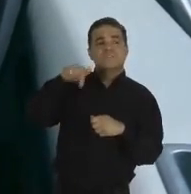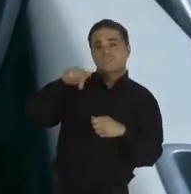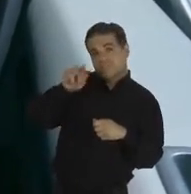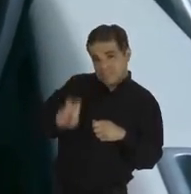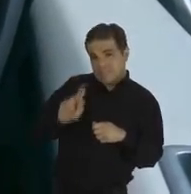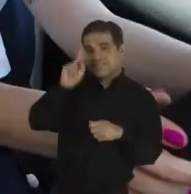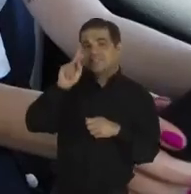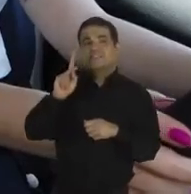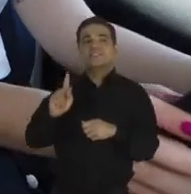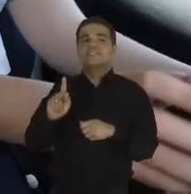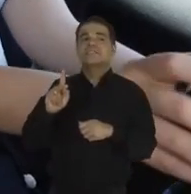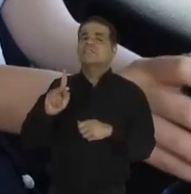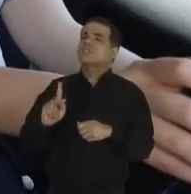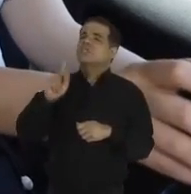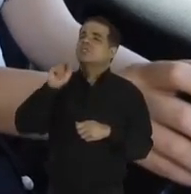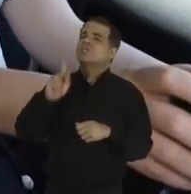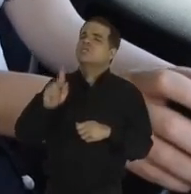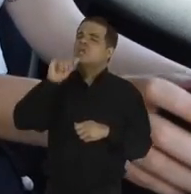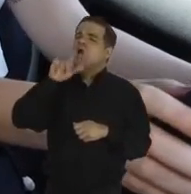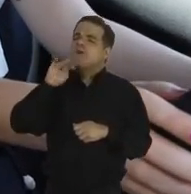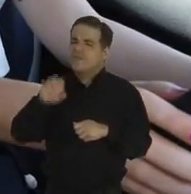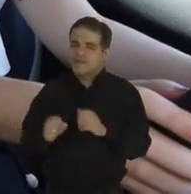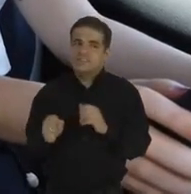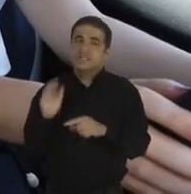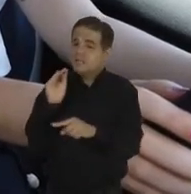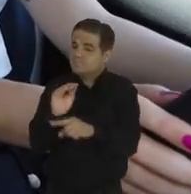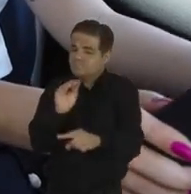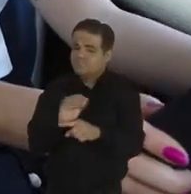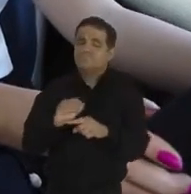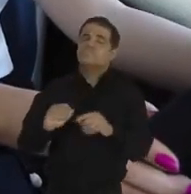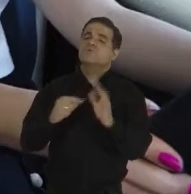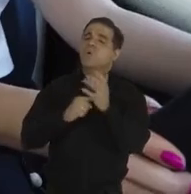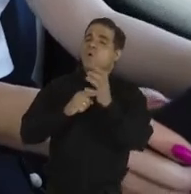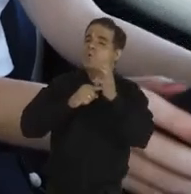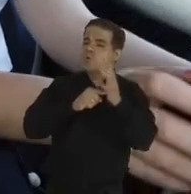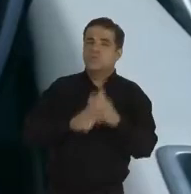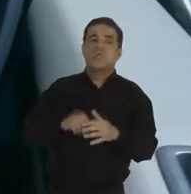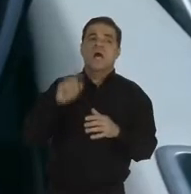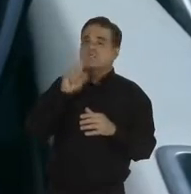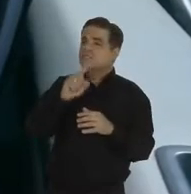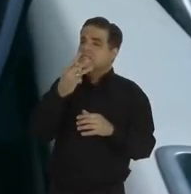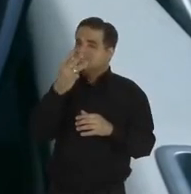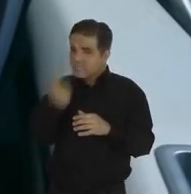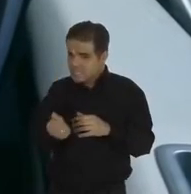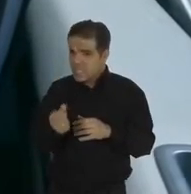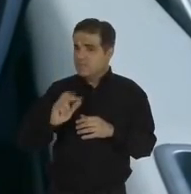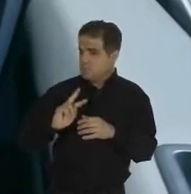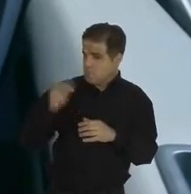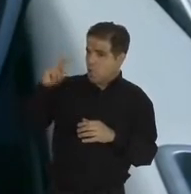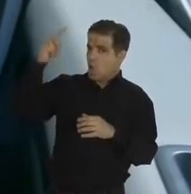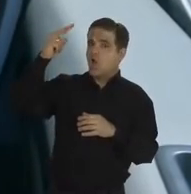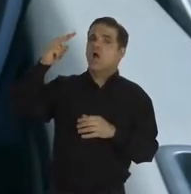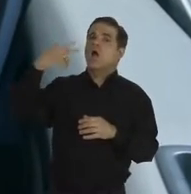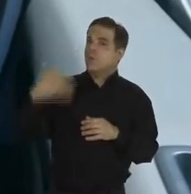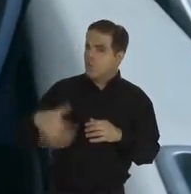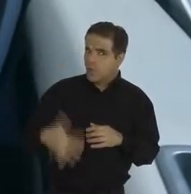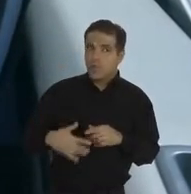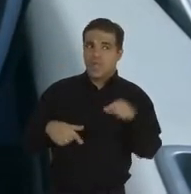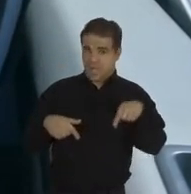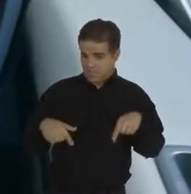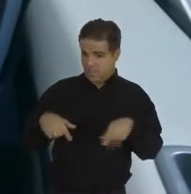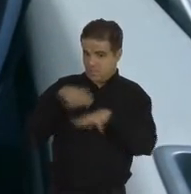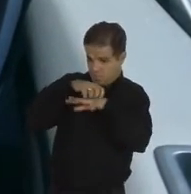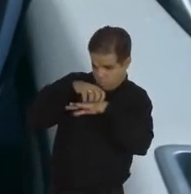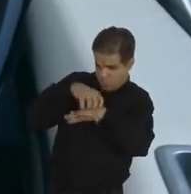75 kg só alimentando o motor de 100 kilowats o A 136 cavalos isso faz com que esse